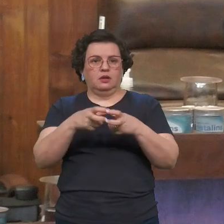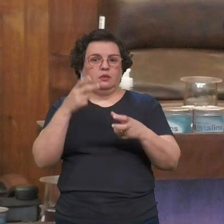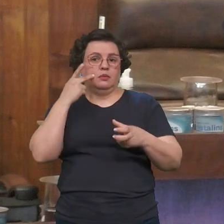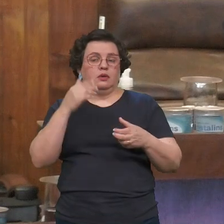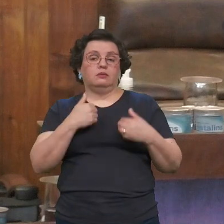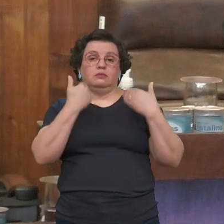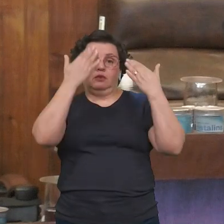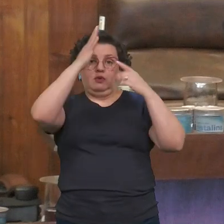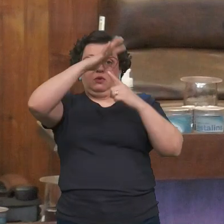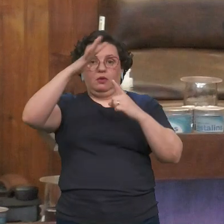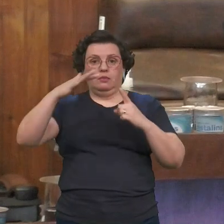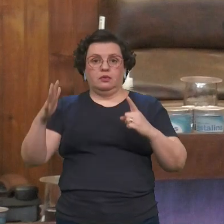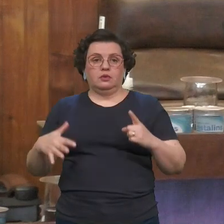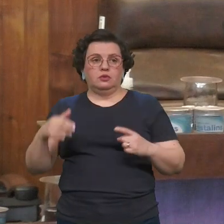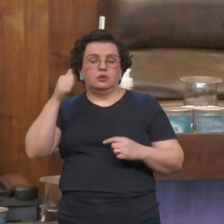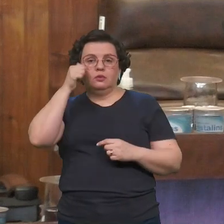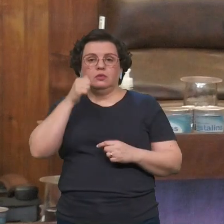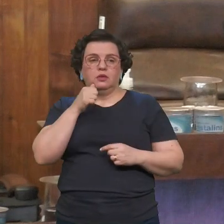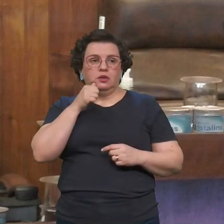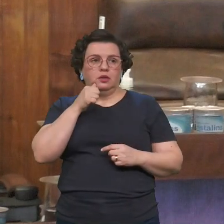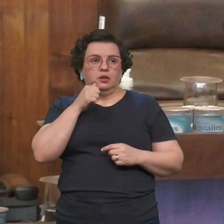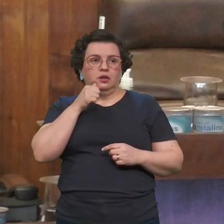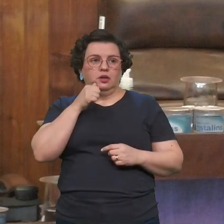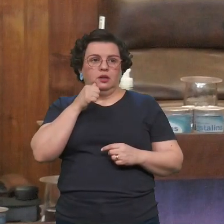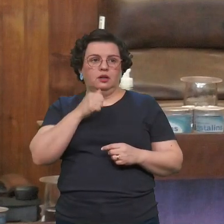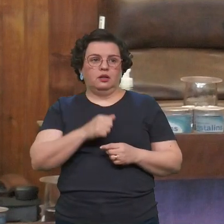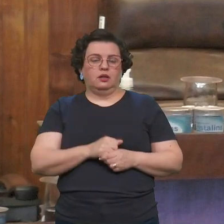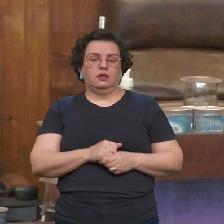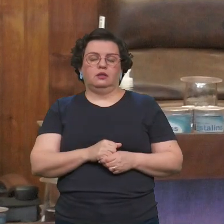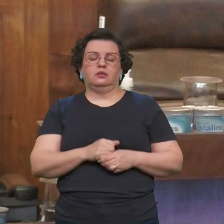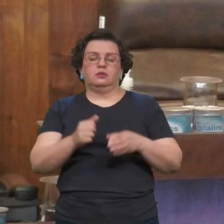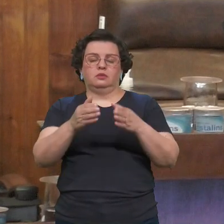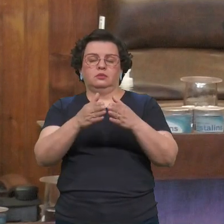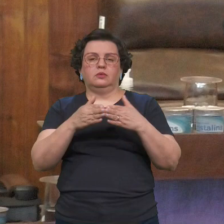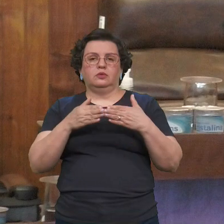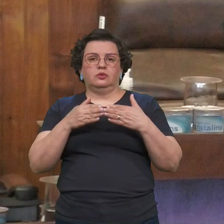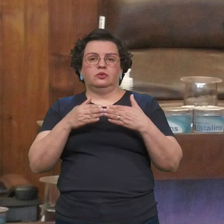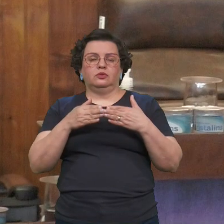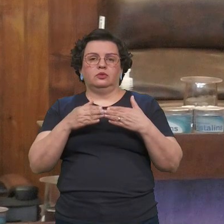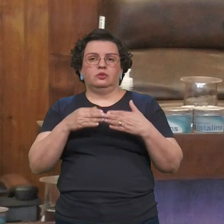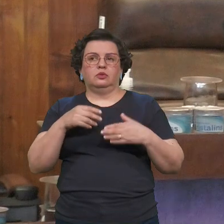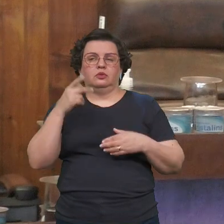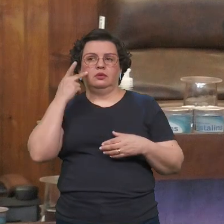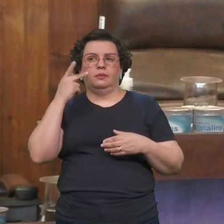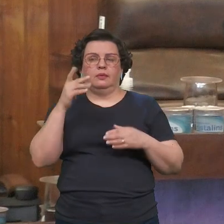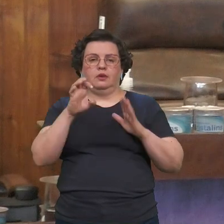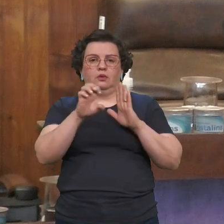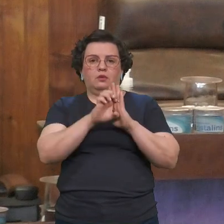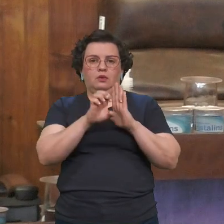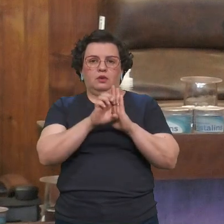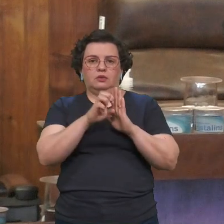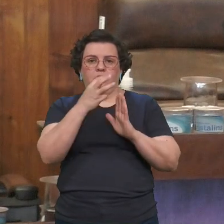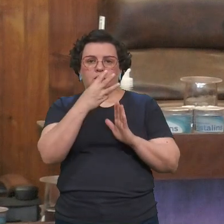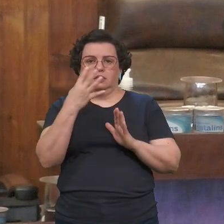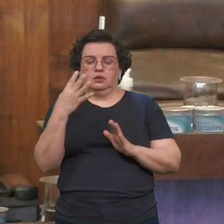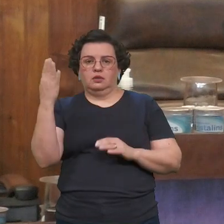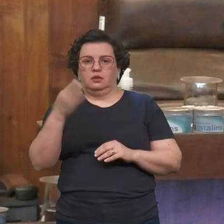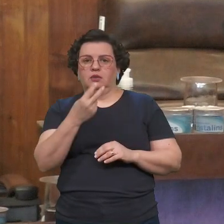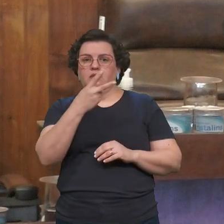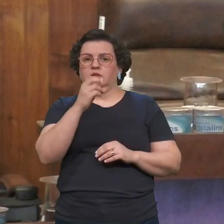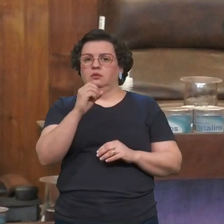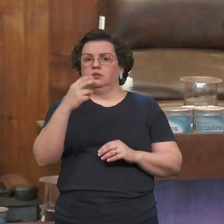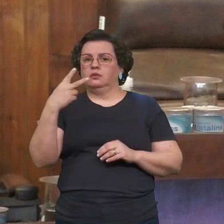mulheres. Em sessão solene, convocada pelo edital de convocação de número 34 de 2022,